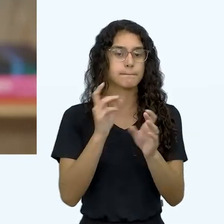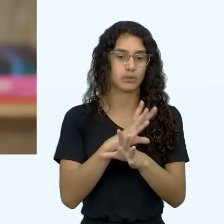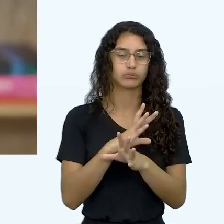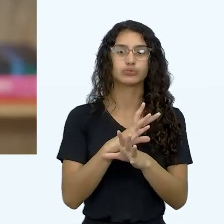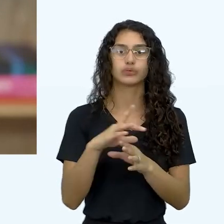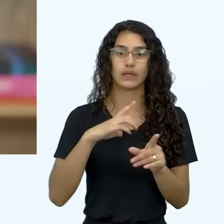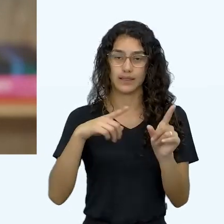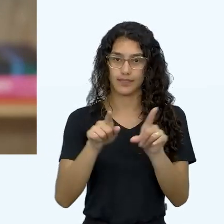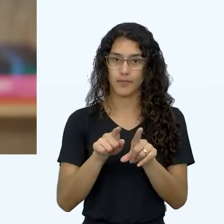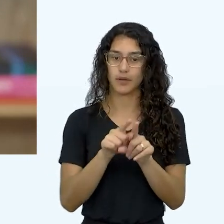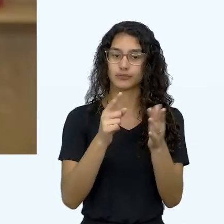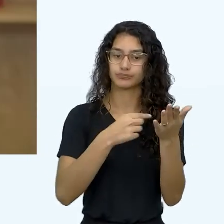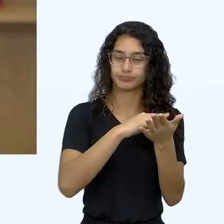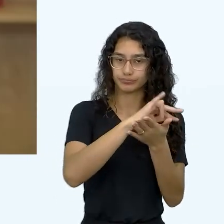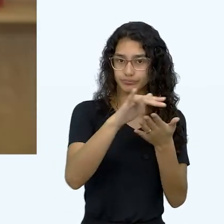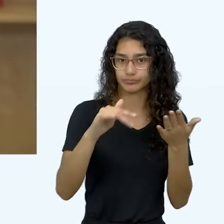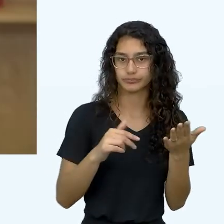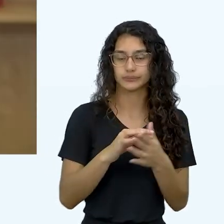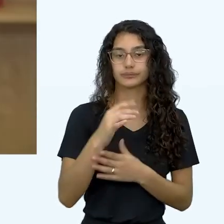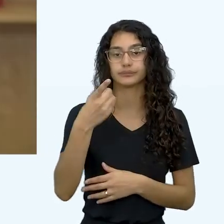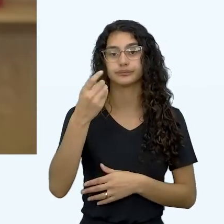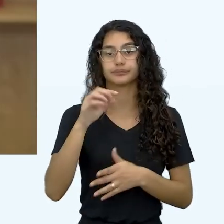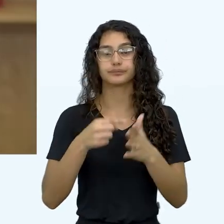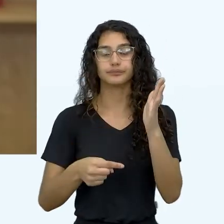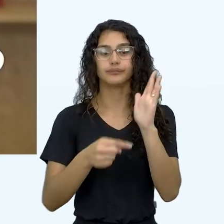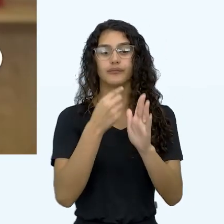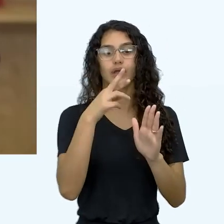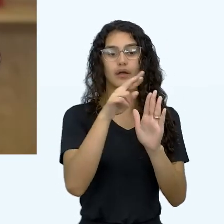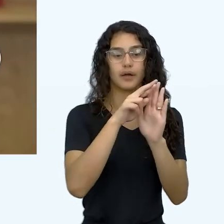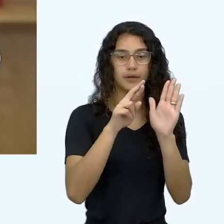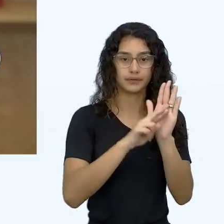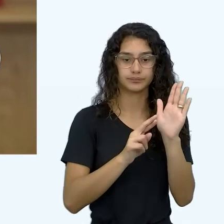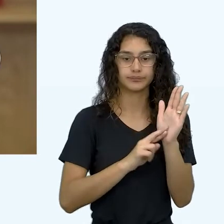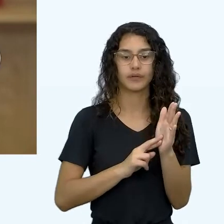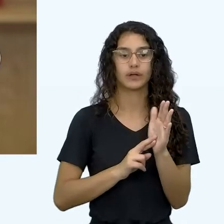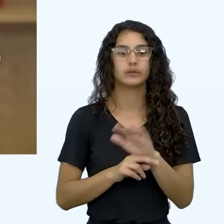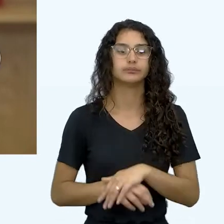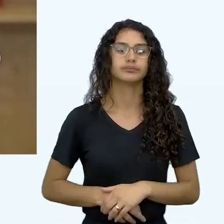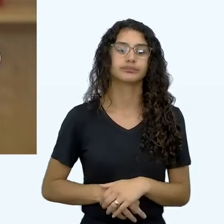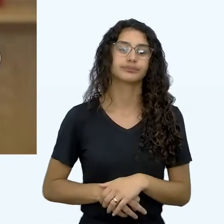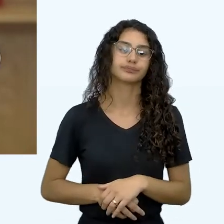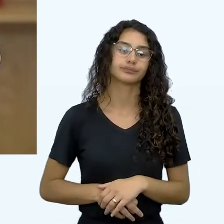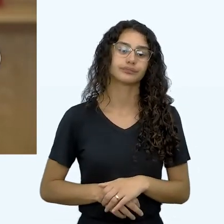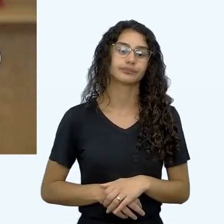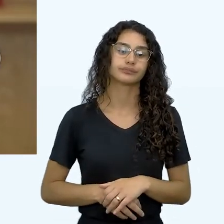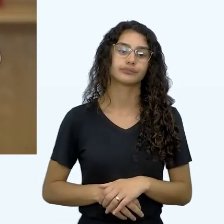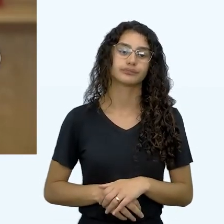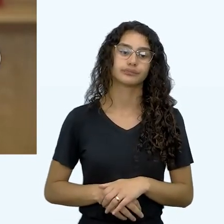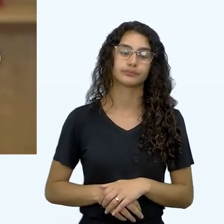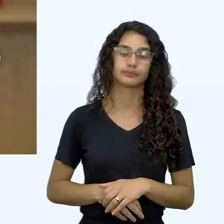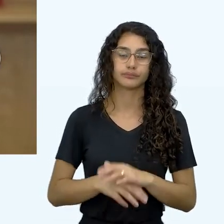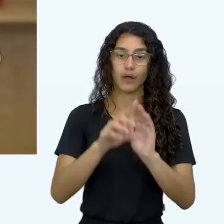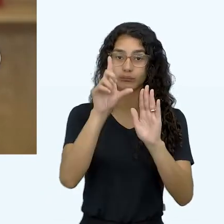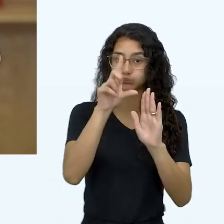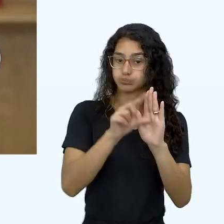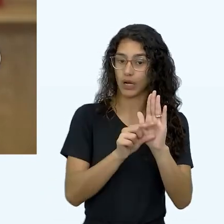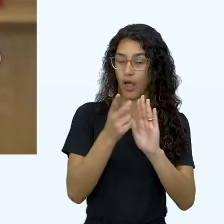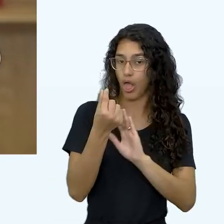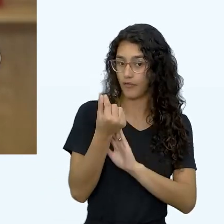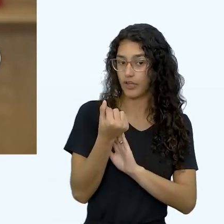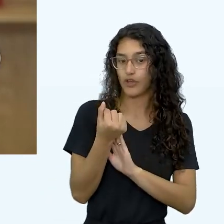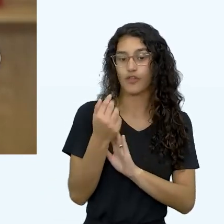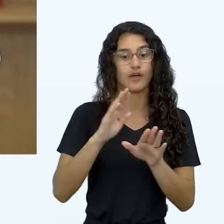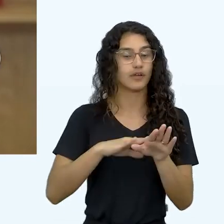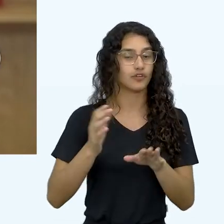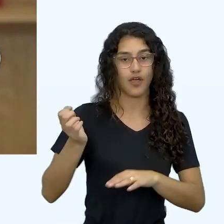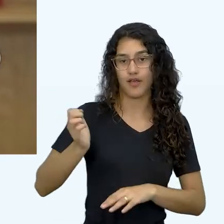carteira geralmente diversificada. A 11ª regra é que economizar no cafezinho não vai te deixar rico. Eu conheço muita gente